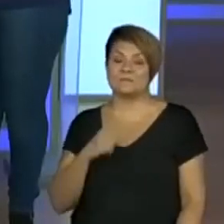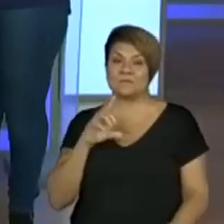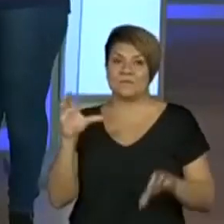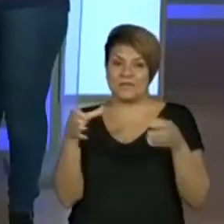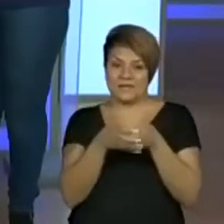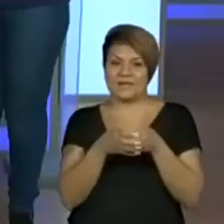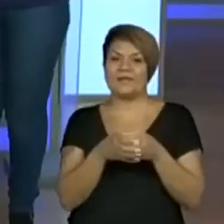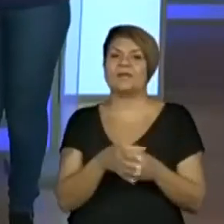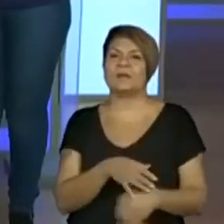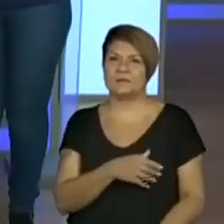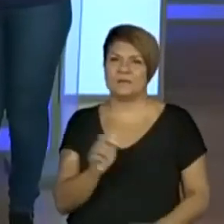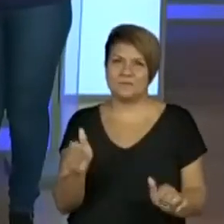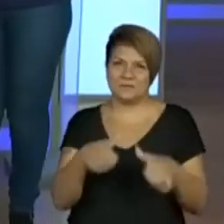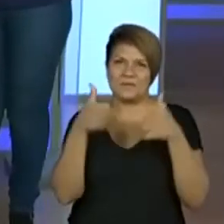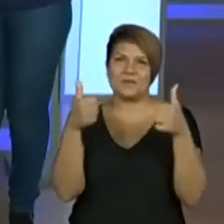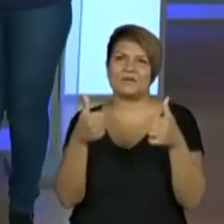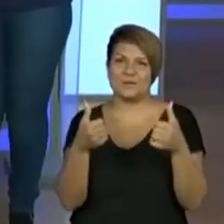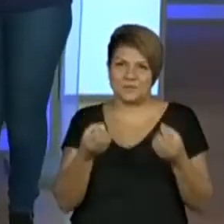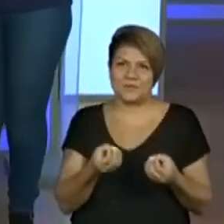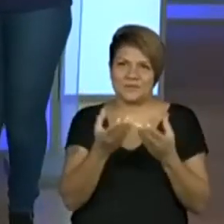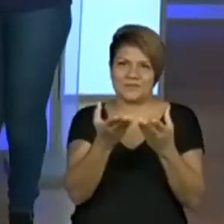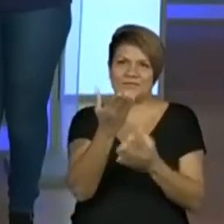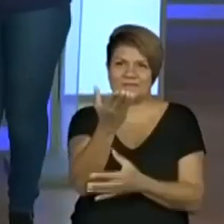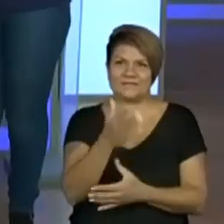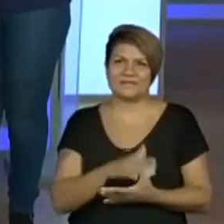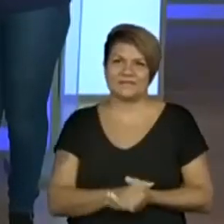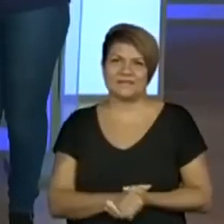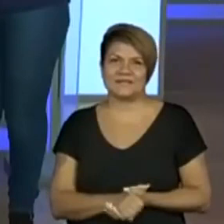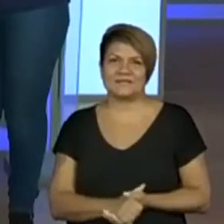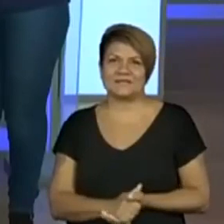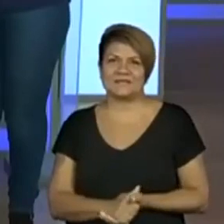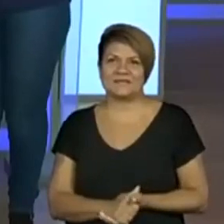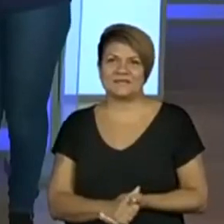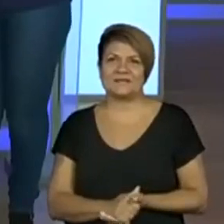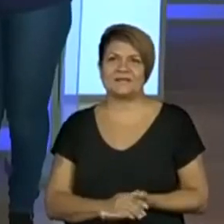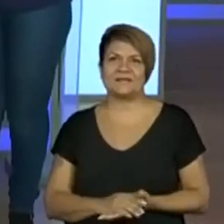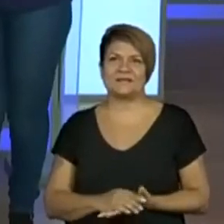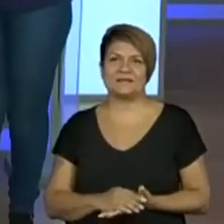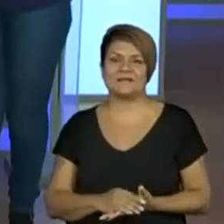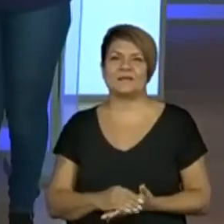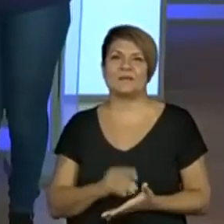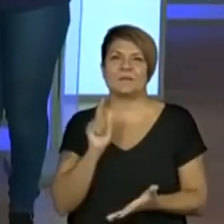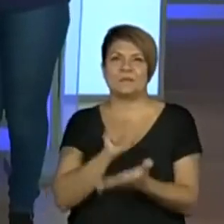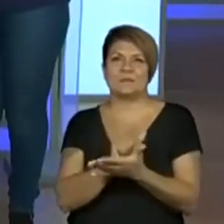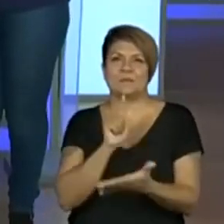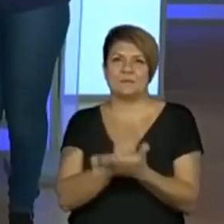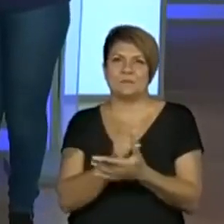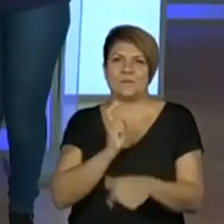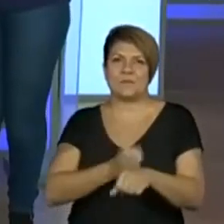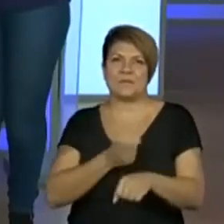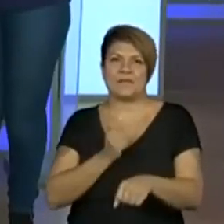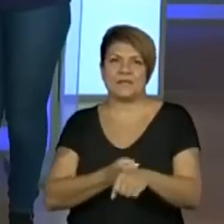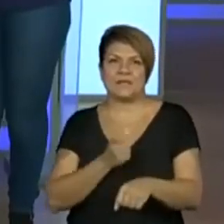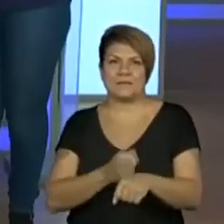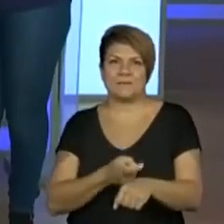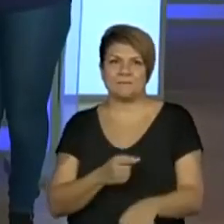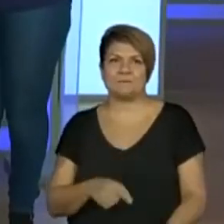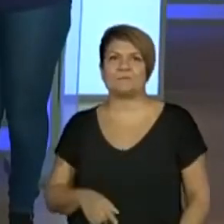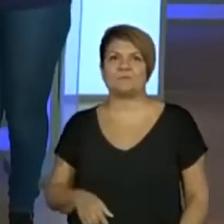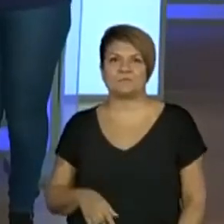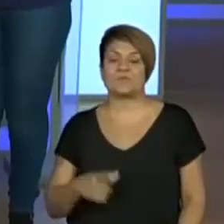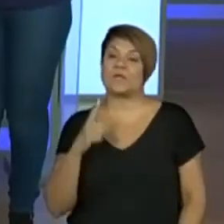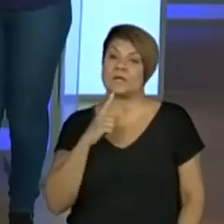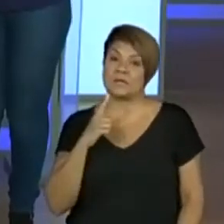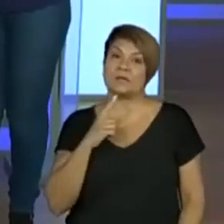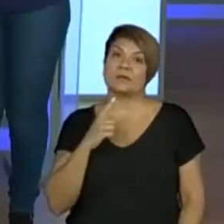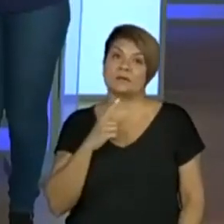toda tentando levar da melhor horário para chegar até vocês tô falando que ele Magrão vamos e dentro